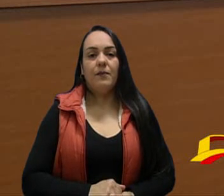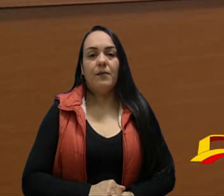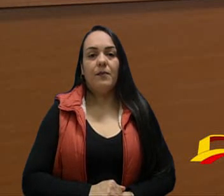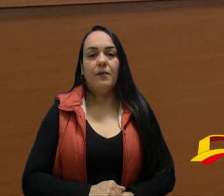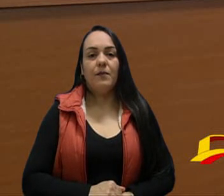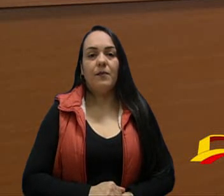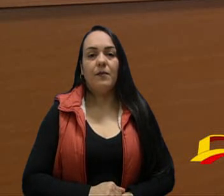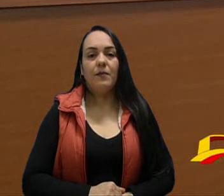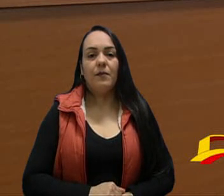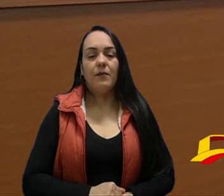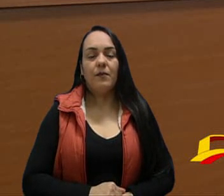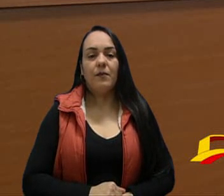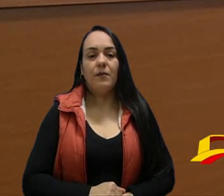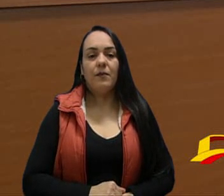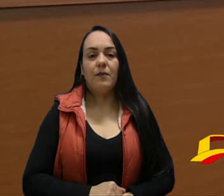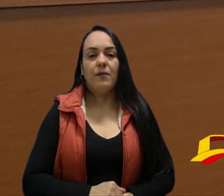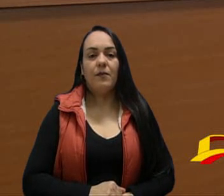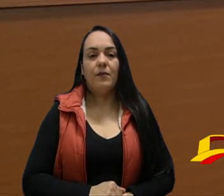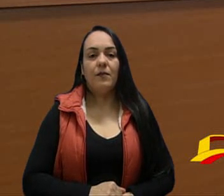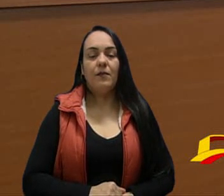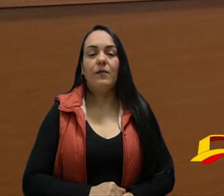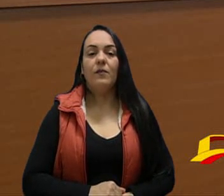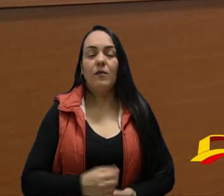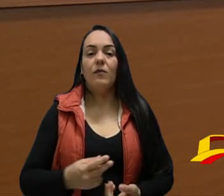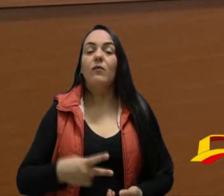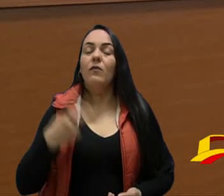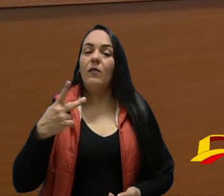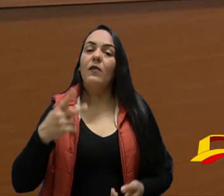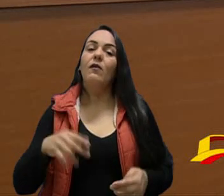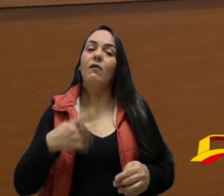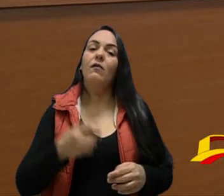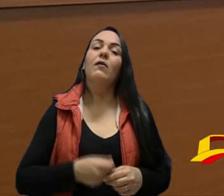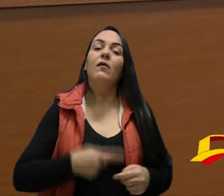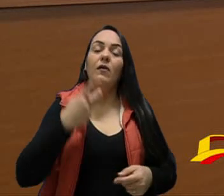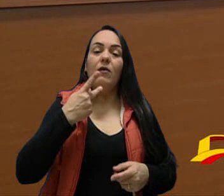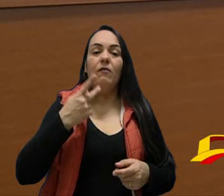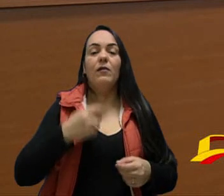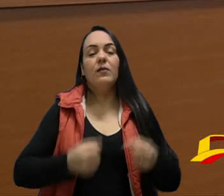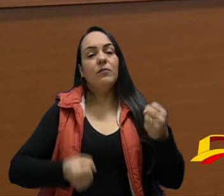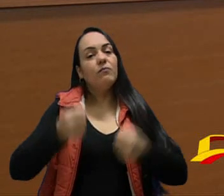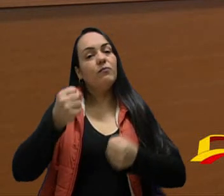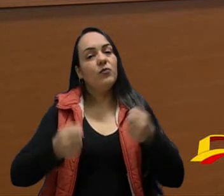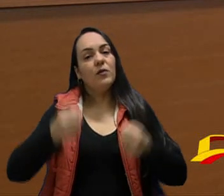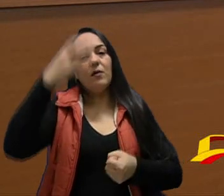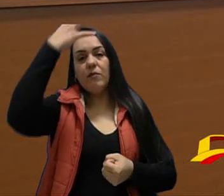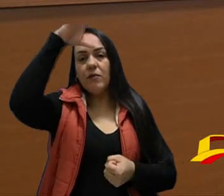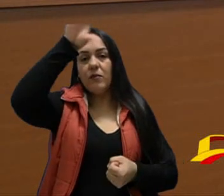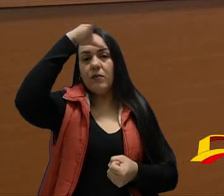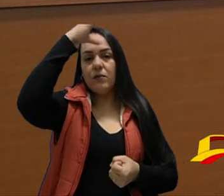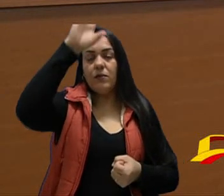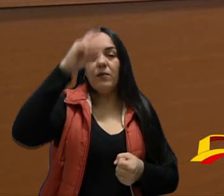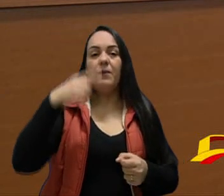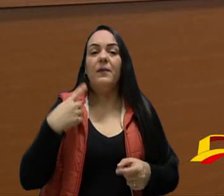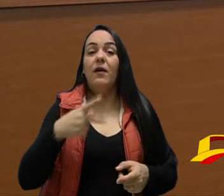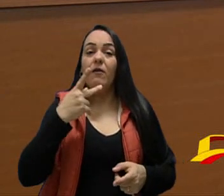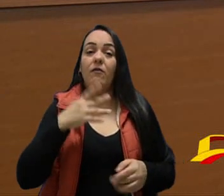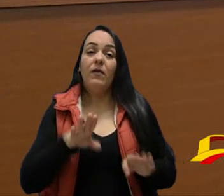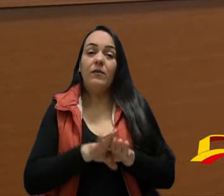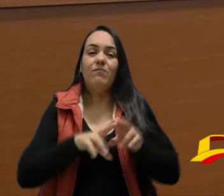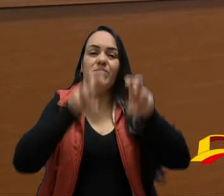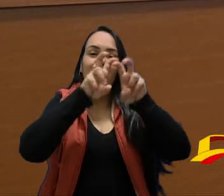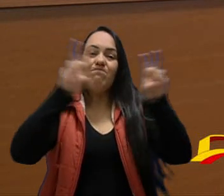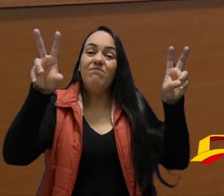aí o vereador com relação a ambulância foi um tema muito explorado